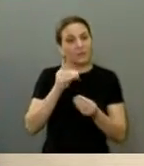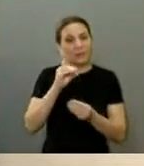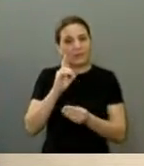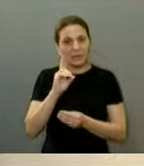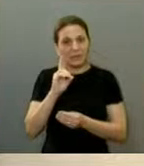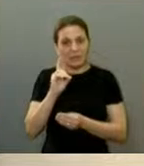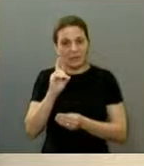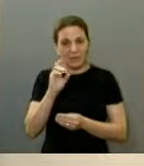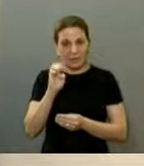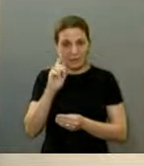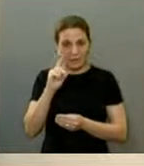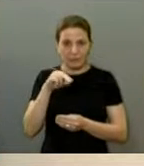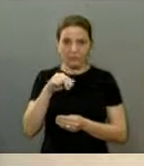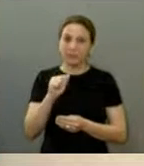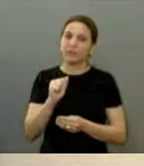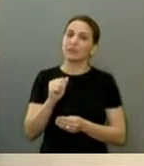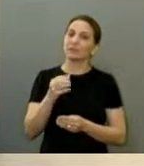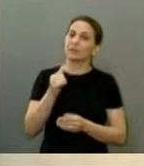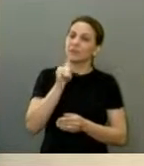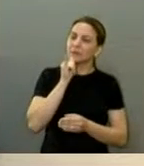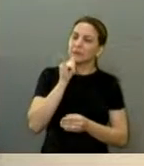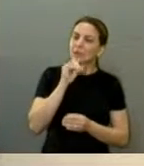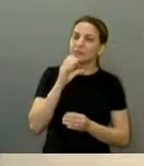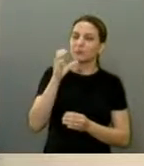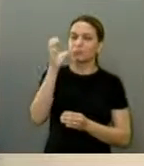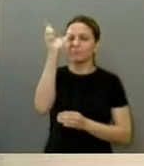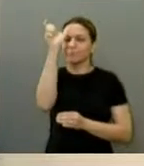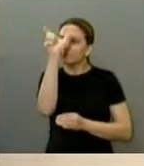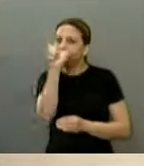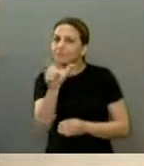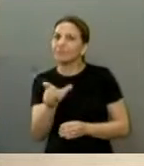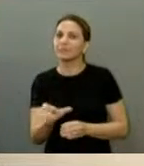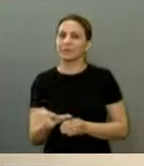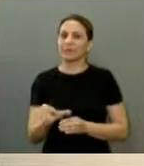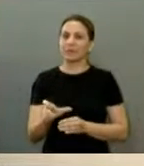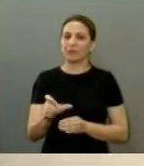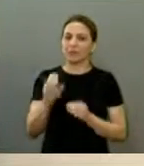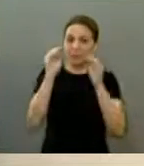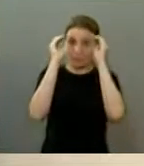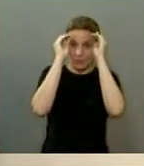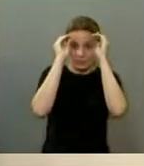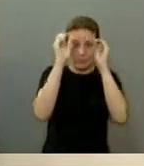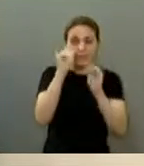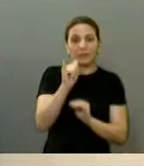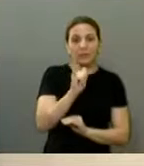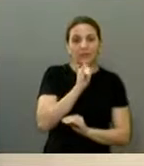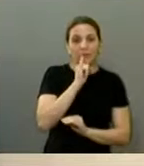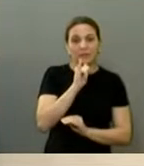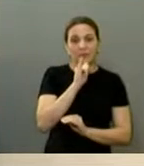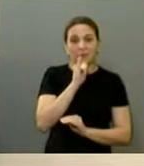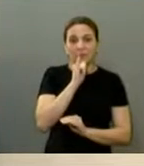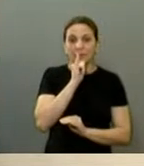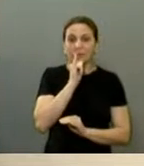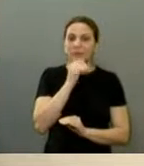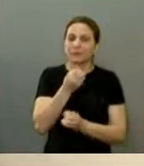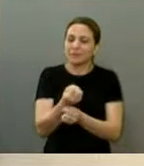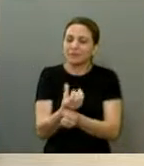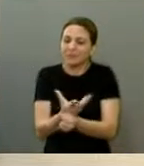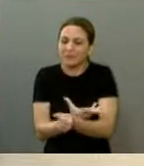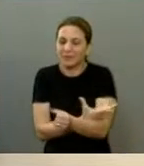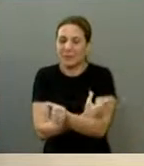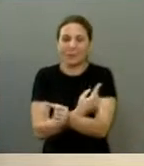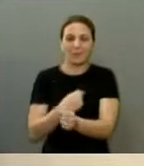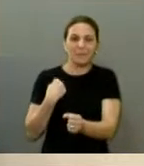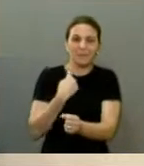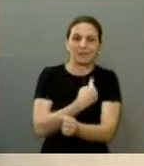maiores exemplos de civilidade. Tá? E um dos maiores exemplos é emocionante para a gente